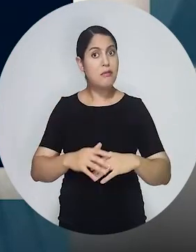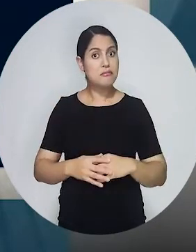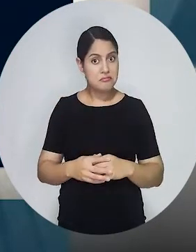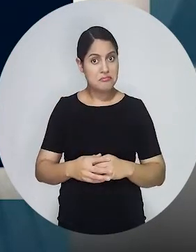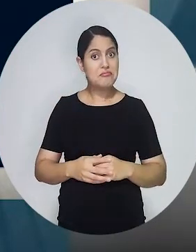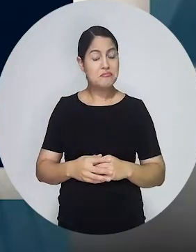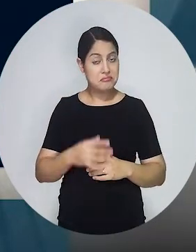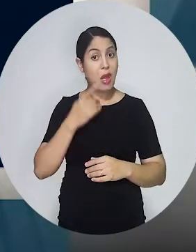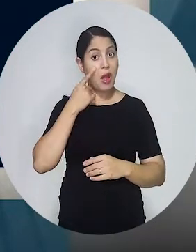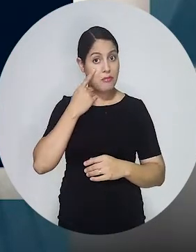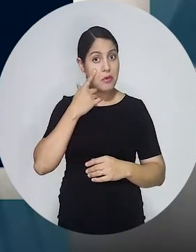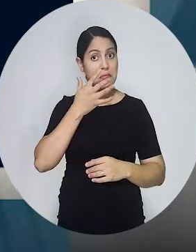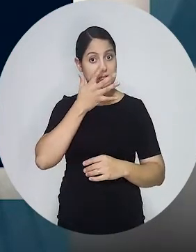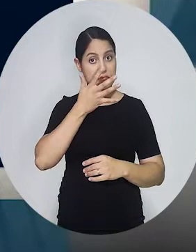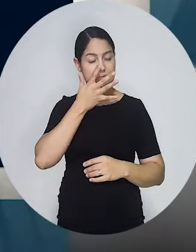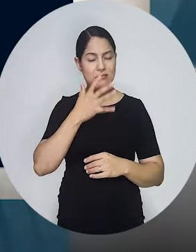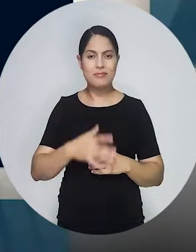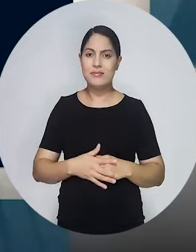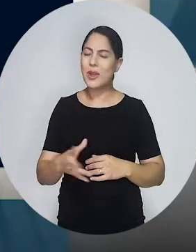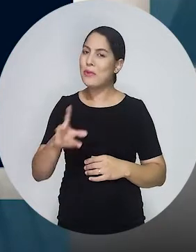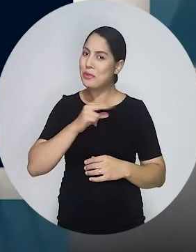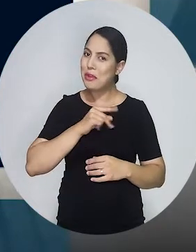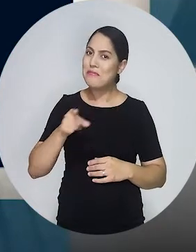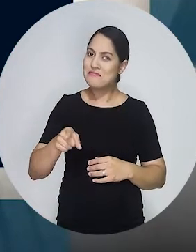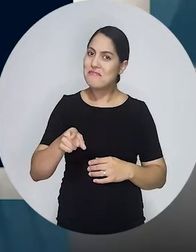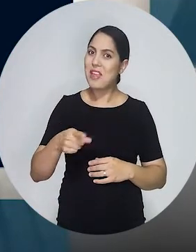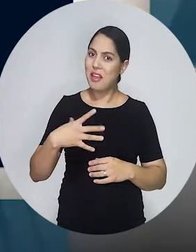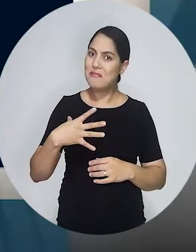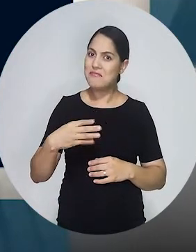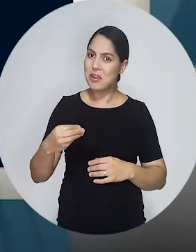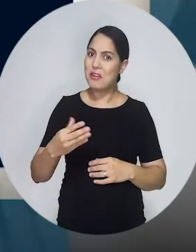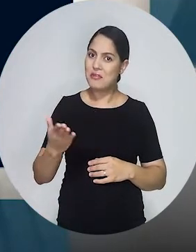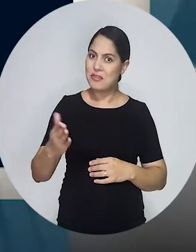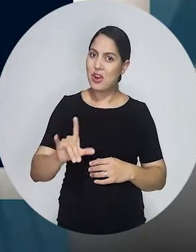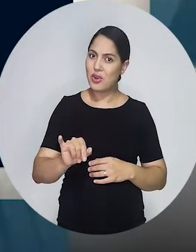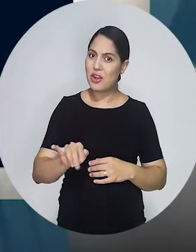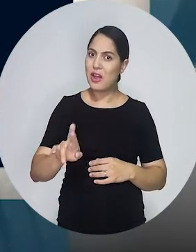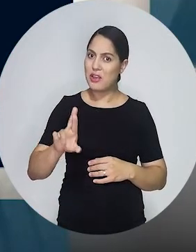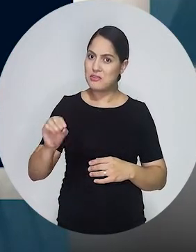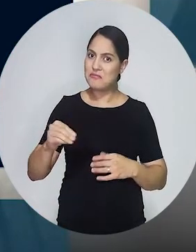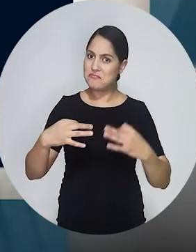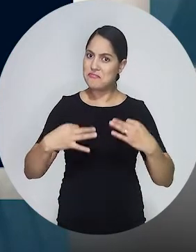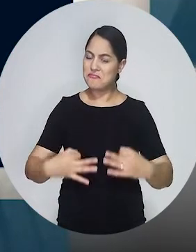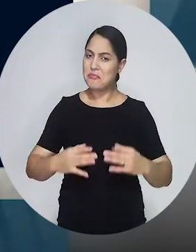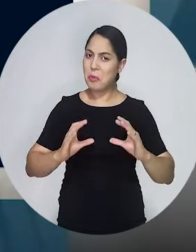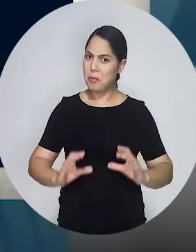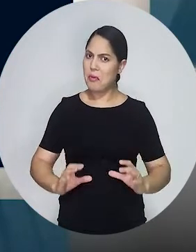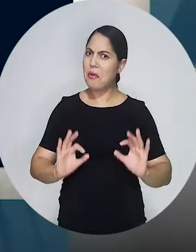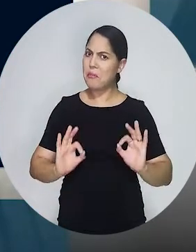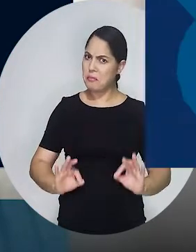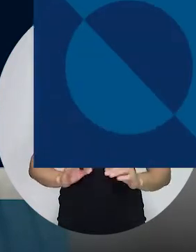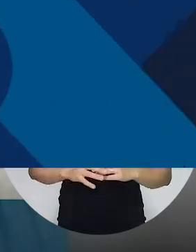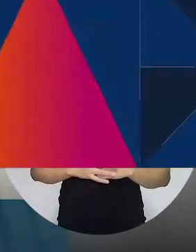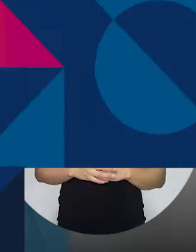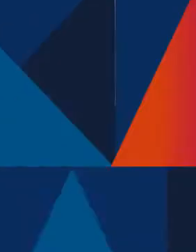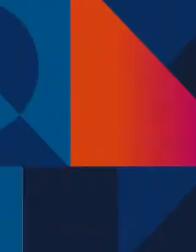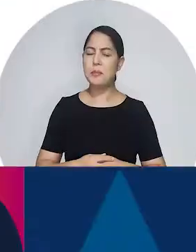pai. Entendeu tudo. Em homenagem ao Lourenço, está acompanhando se tudo. Comportou brilhantemente na segunda turma